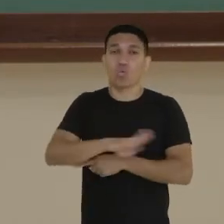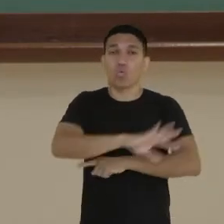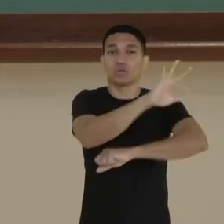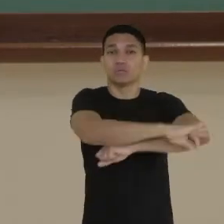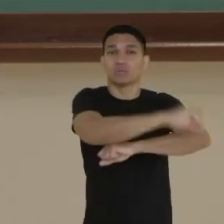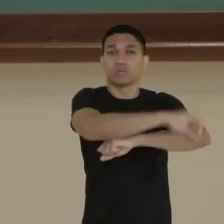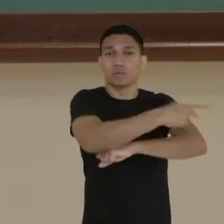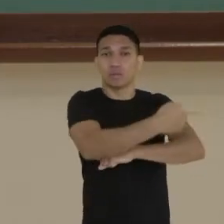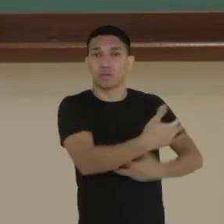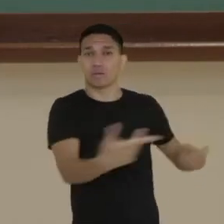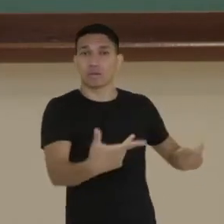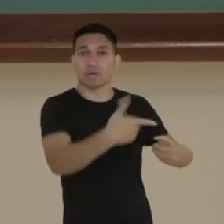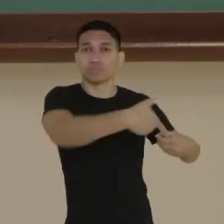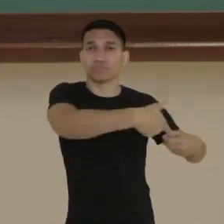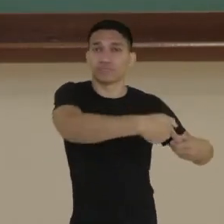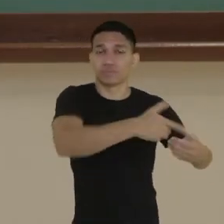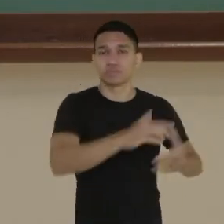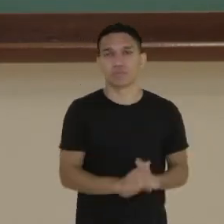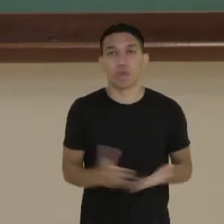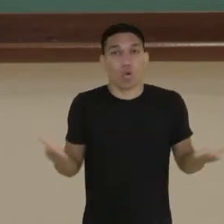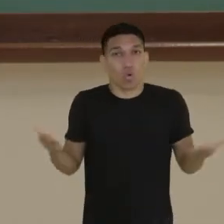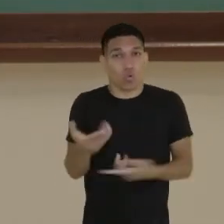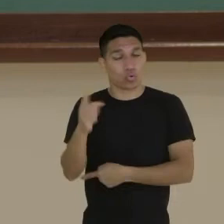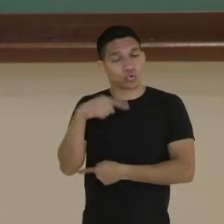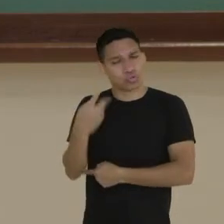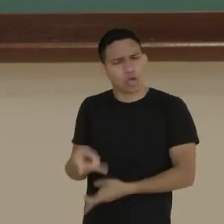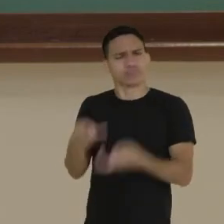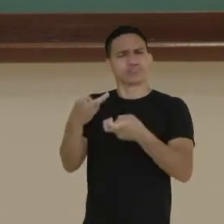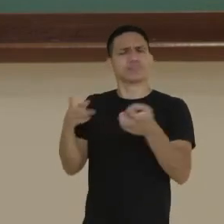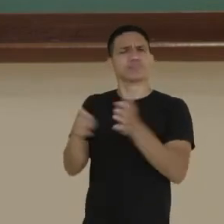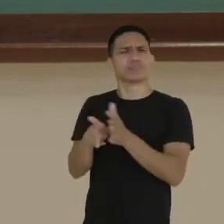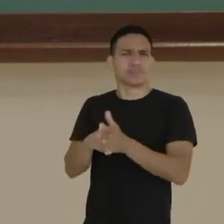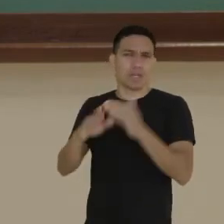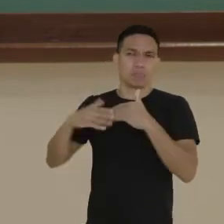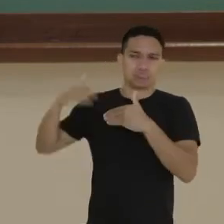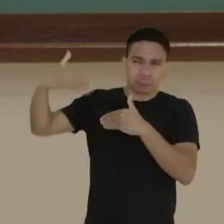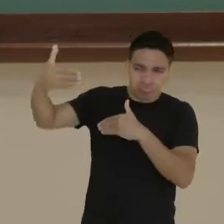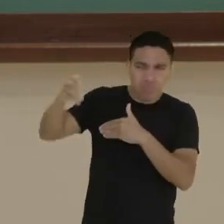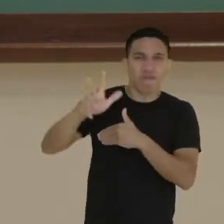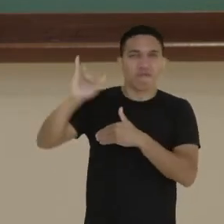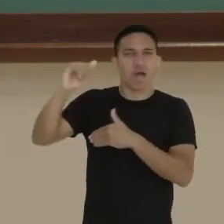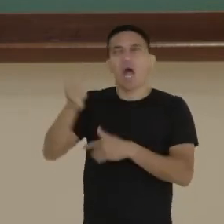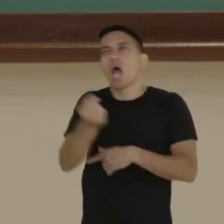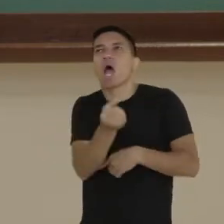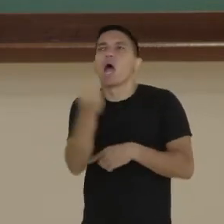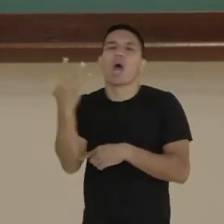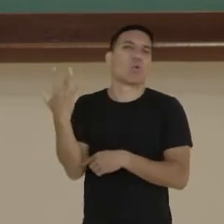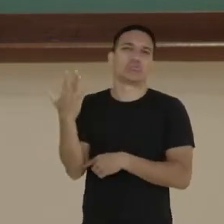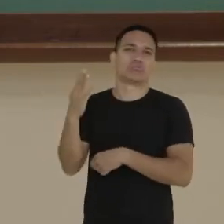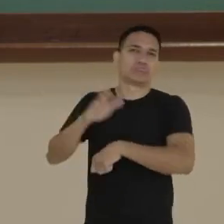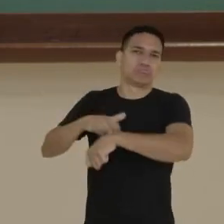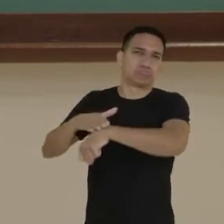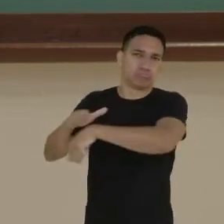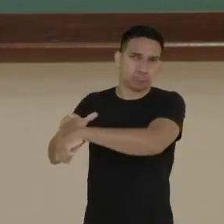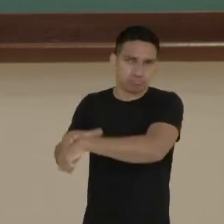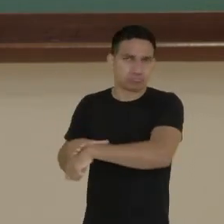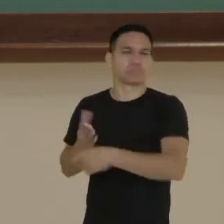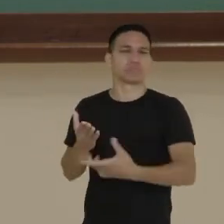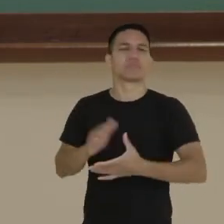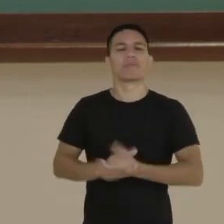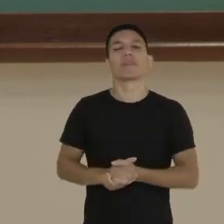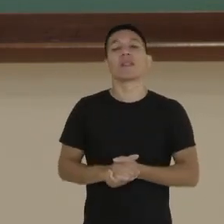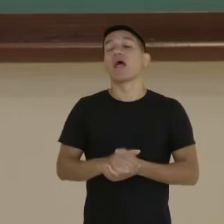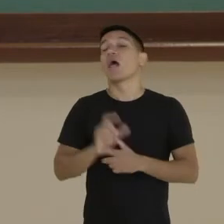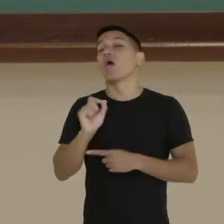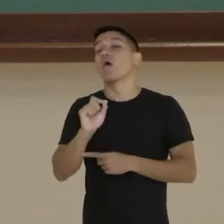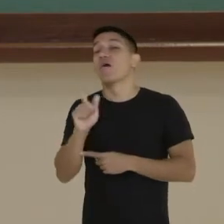estamos tendo a tendência, né, daqui possivelmente algumas décadas, nós temos a tendência